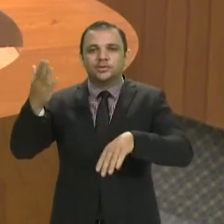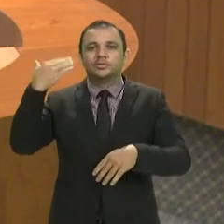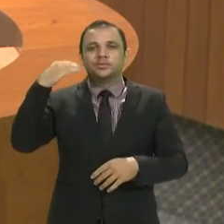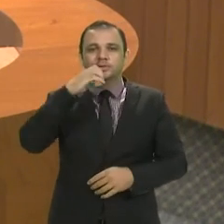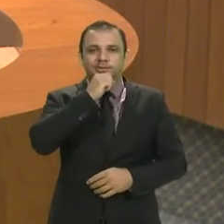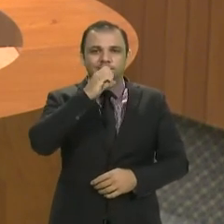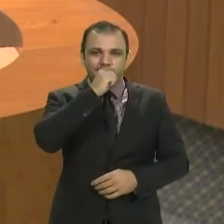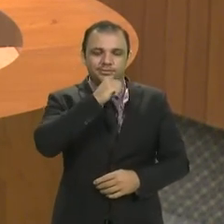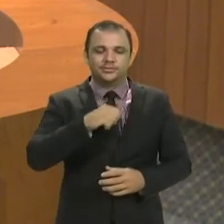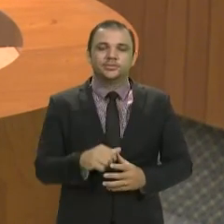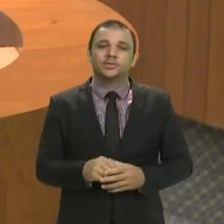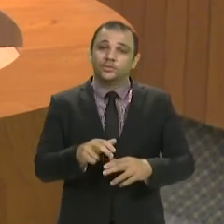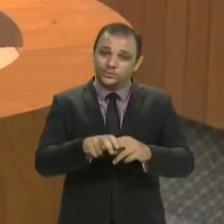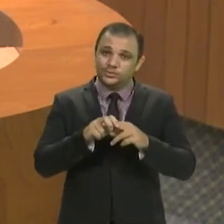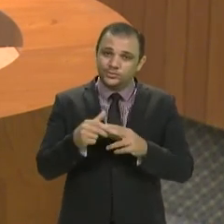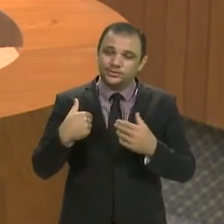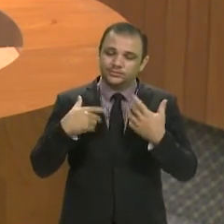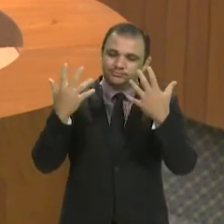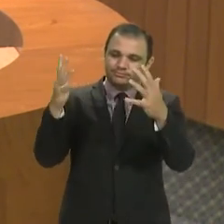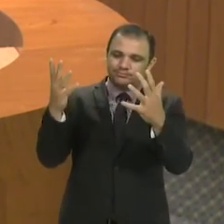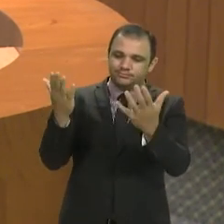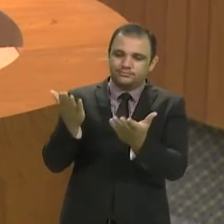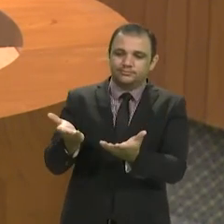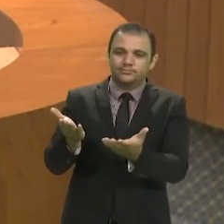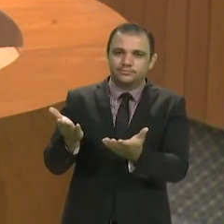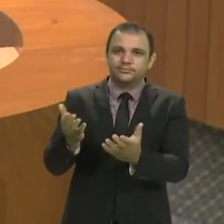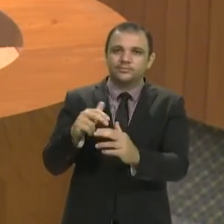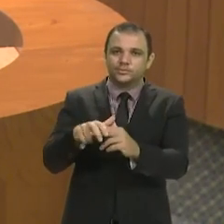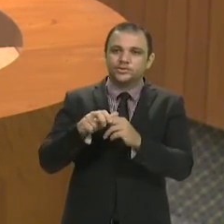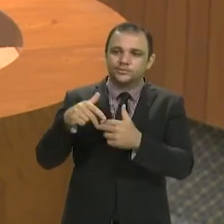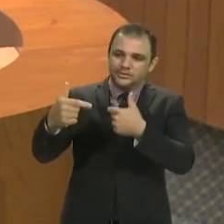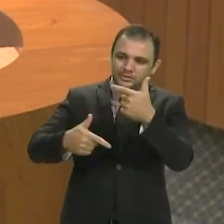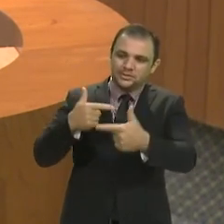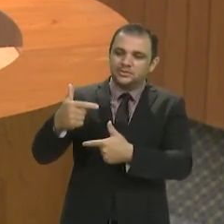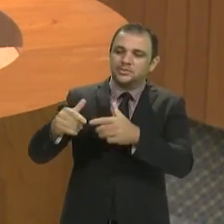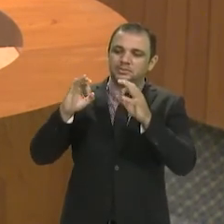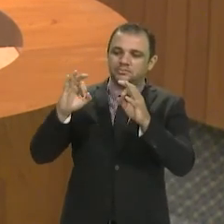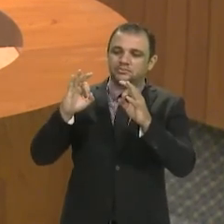gente tem que dar os parabéns quando as coisas são bem feitas. Parabéns, meu colega.